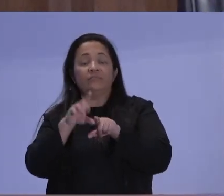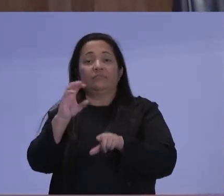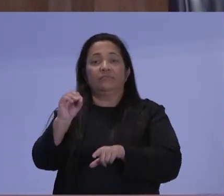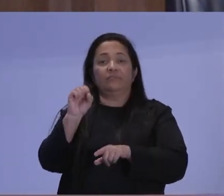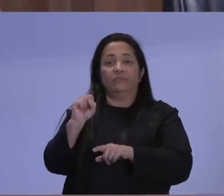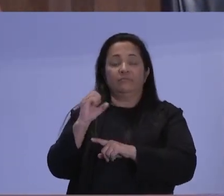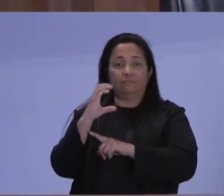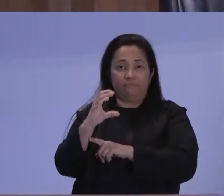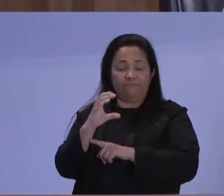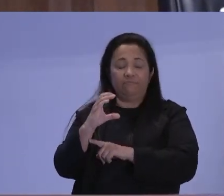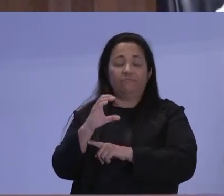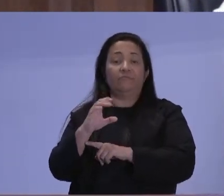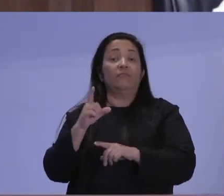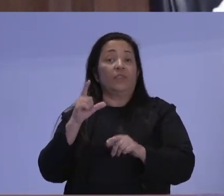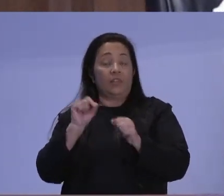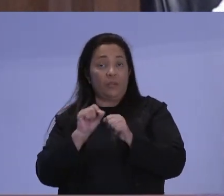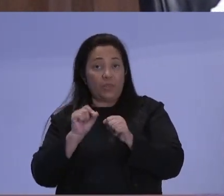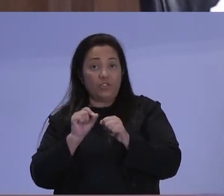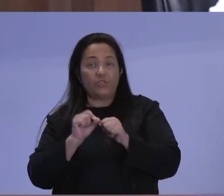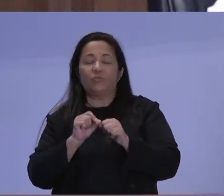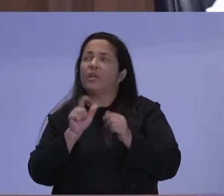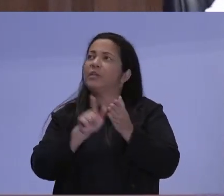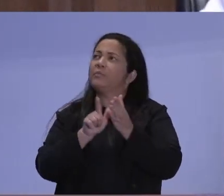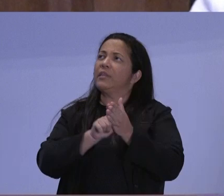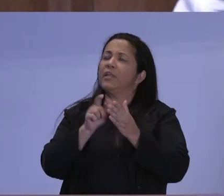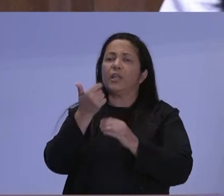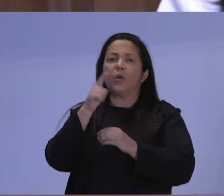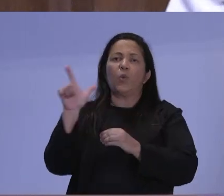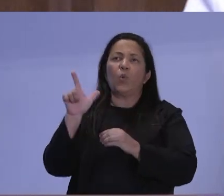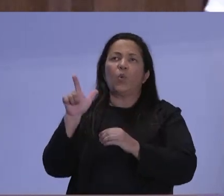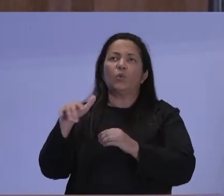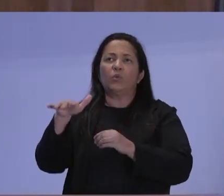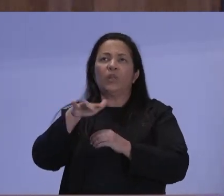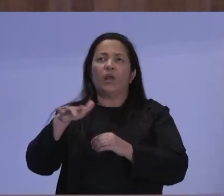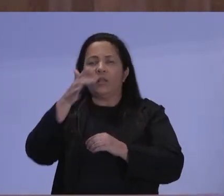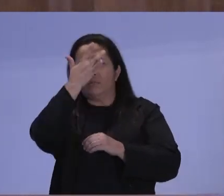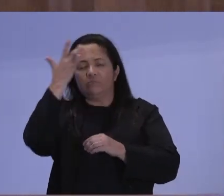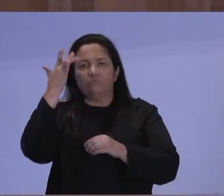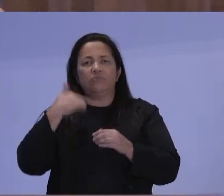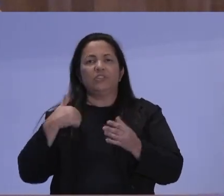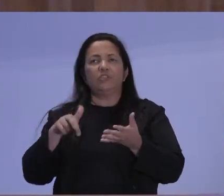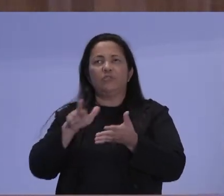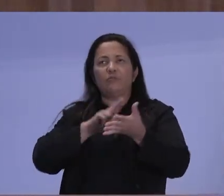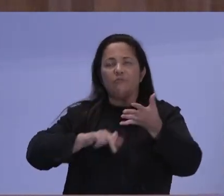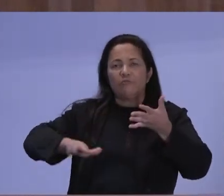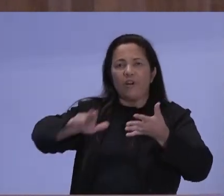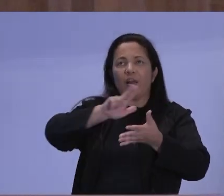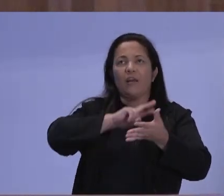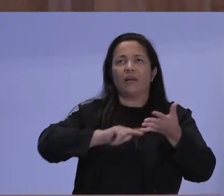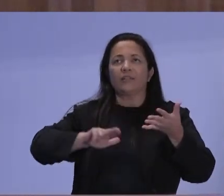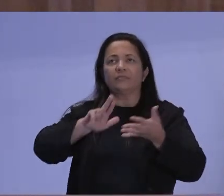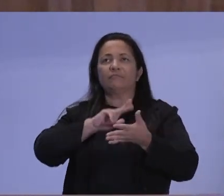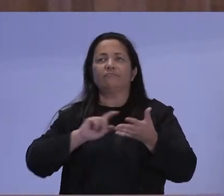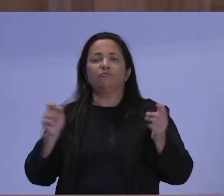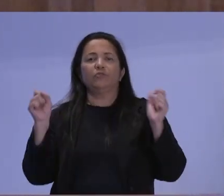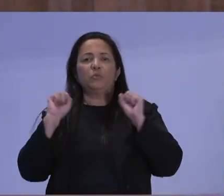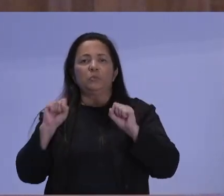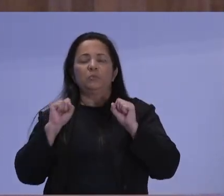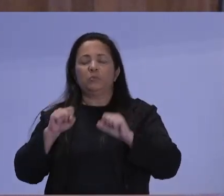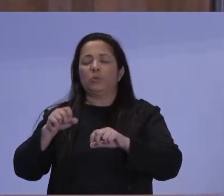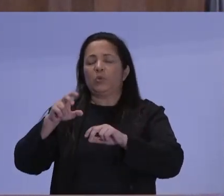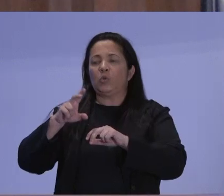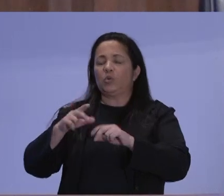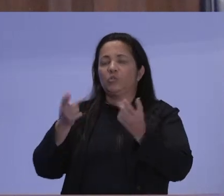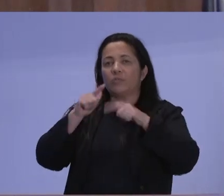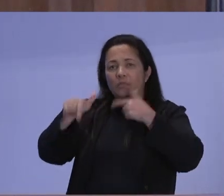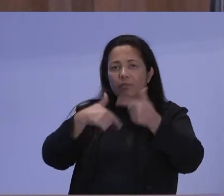civil que atuam. A gente fez material na área de educação, em outras áreas também. Então, a gente tem essa disponibilidade, a gente pode estreitar os